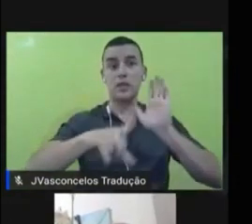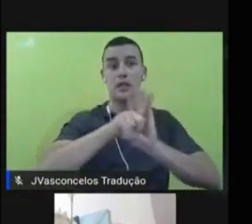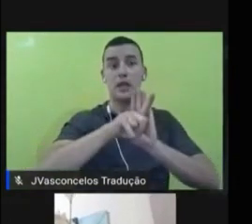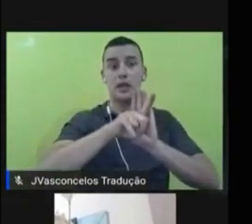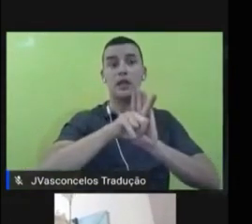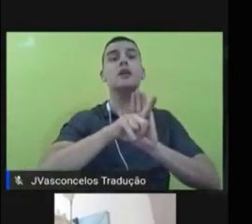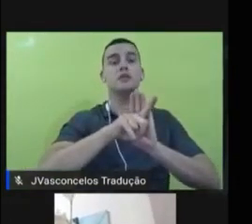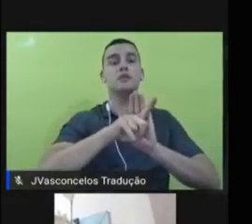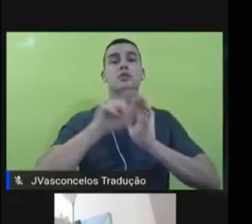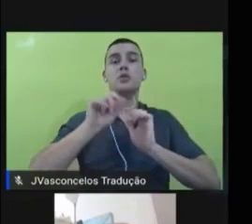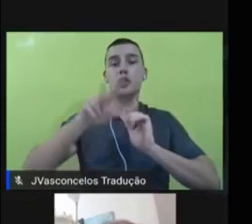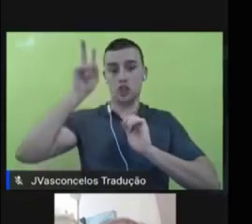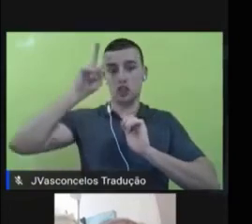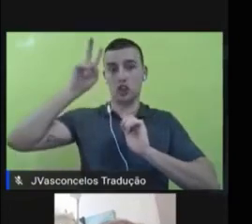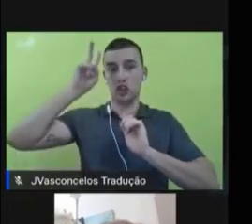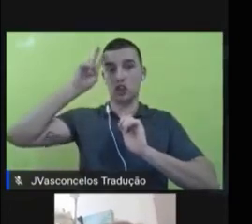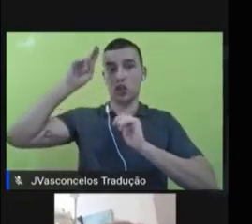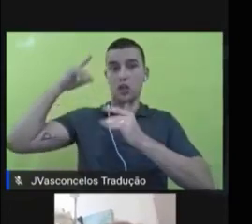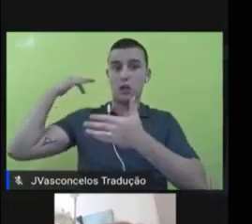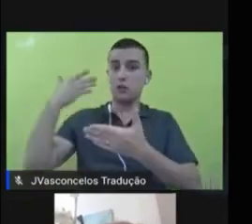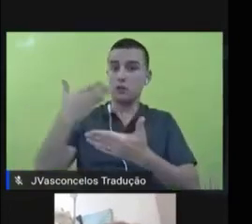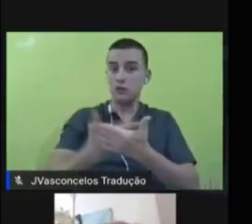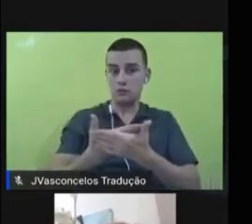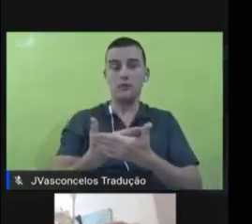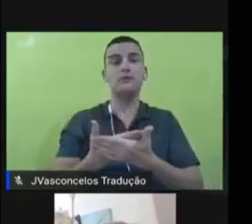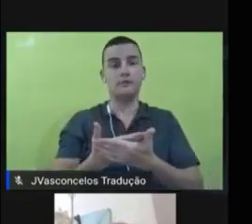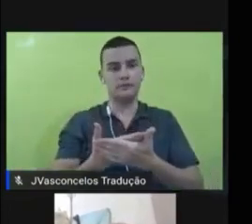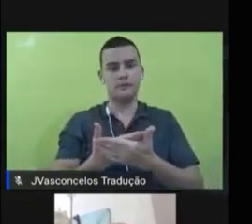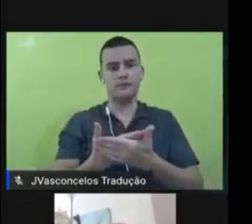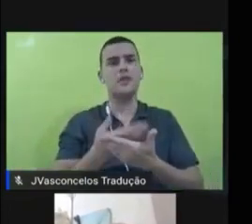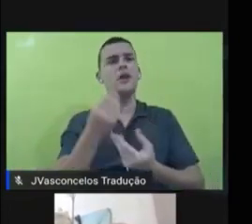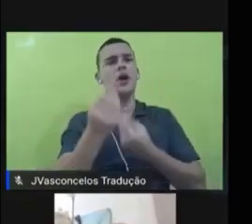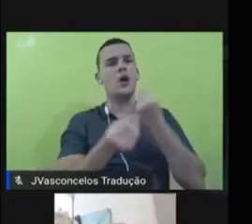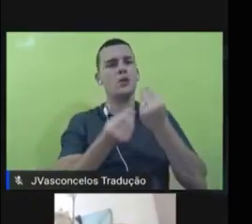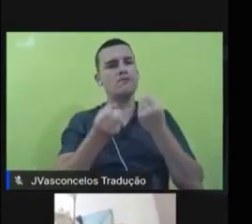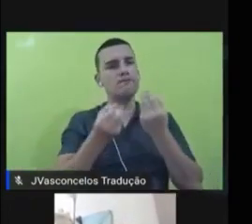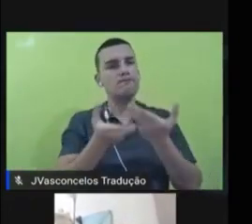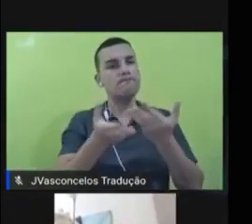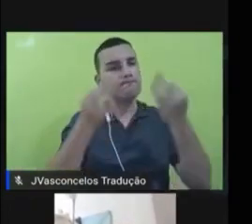da história das legislações que garantem esse